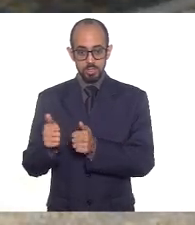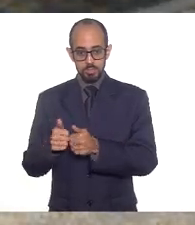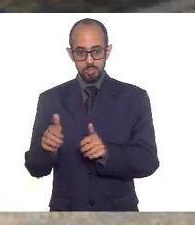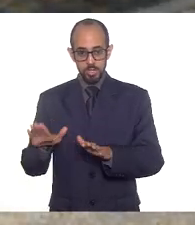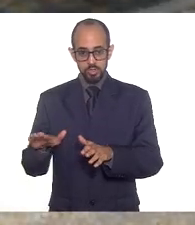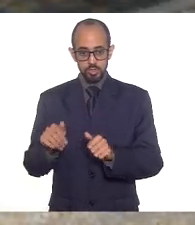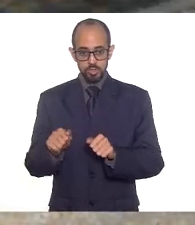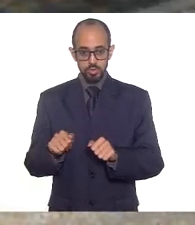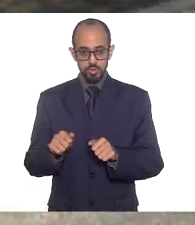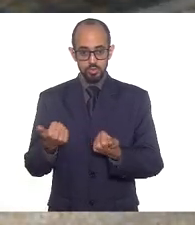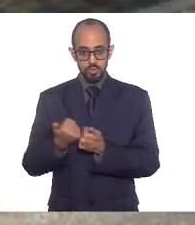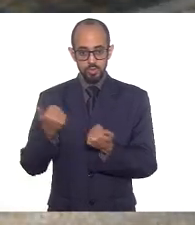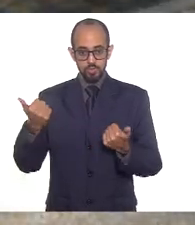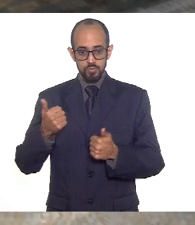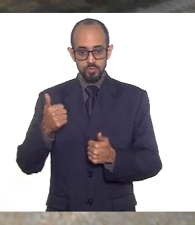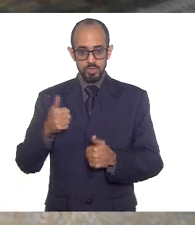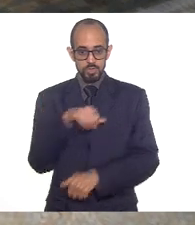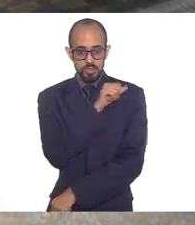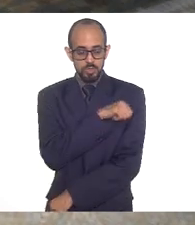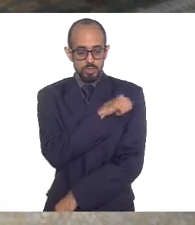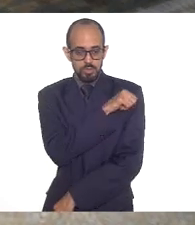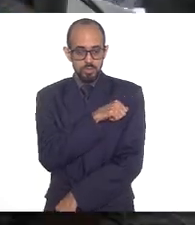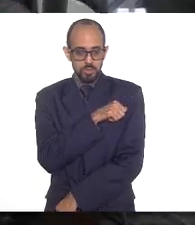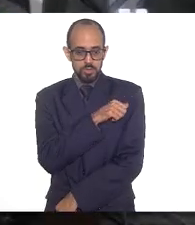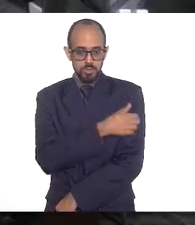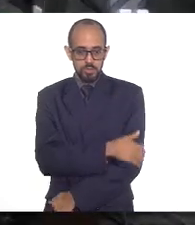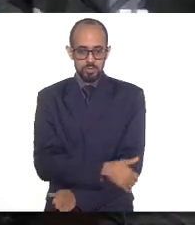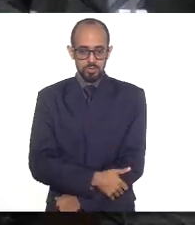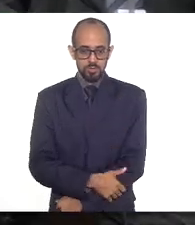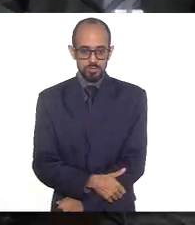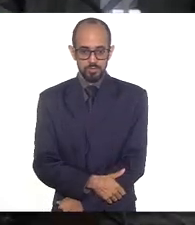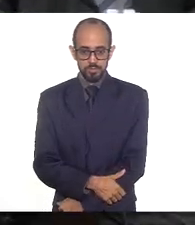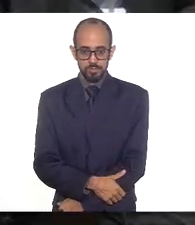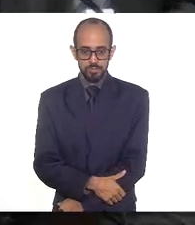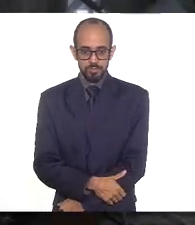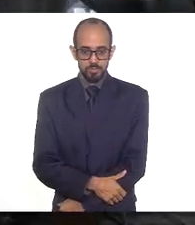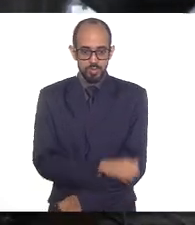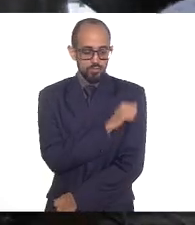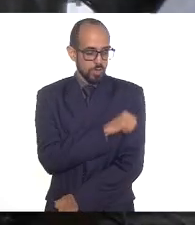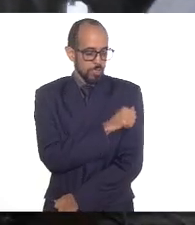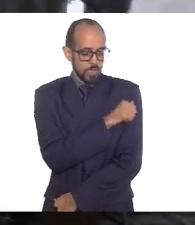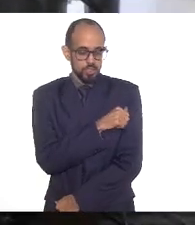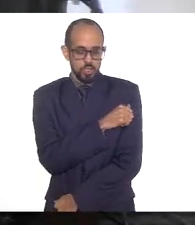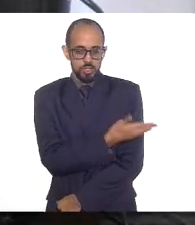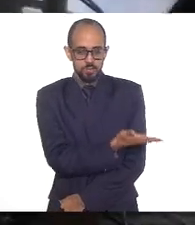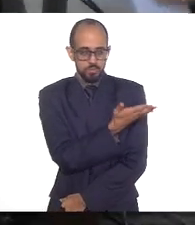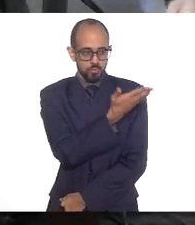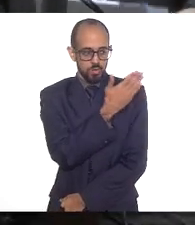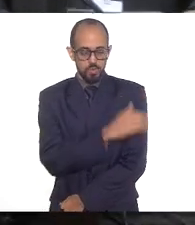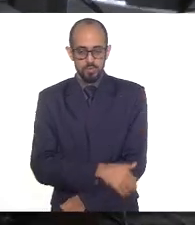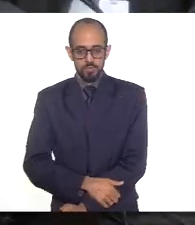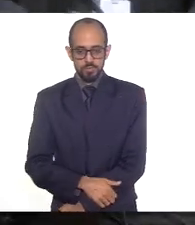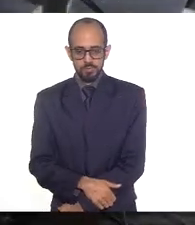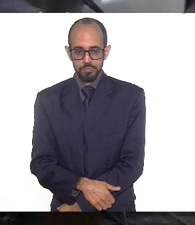hoje foi Eleita vice-presidente Ferreira Rejane a capital da enfermeira Rejane